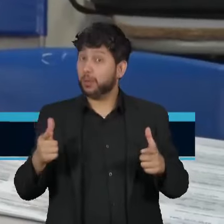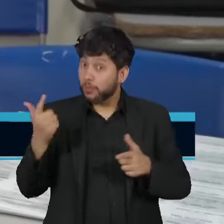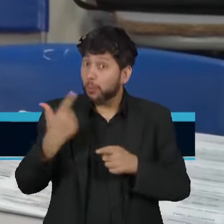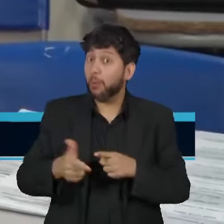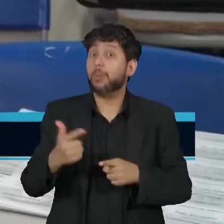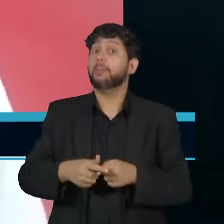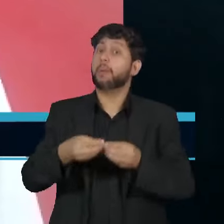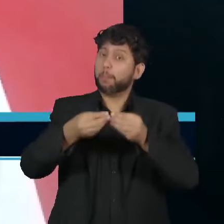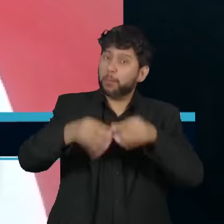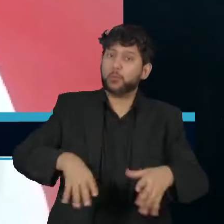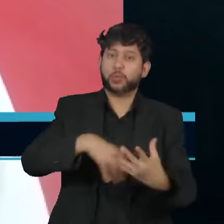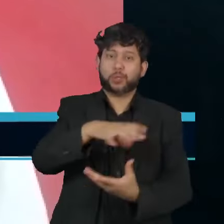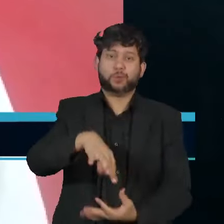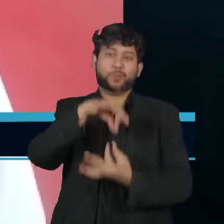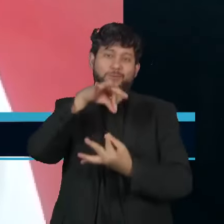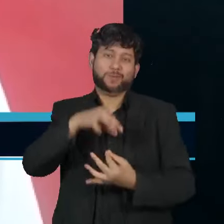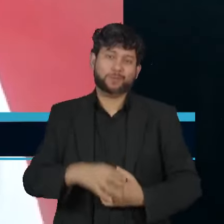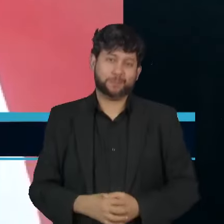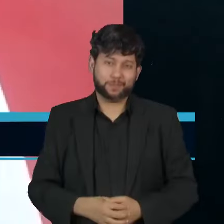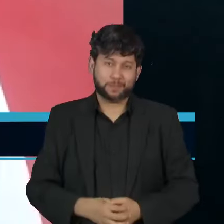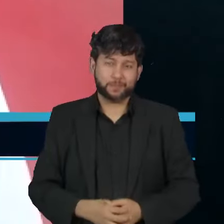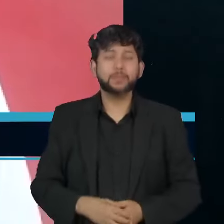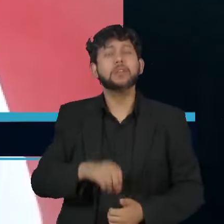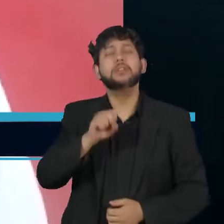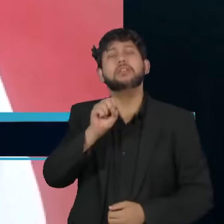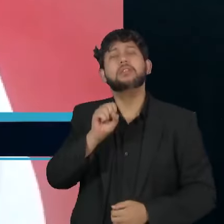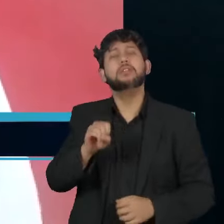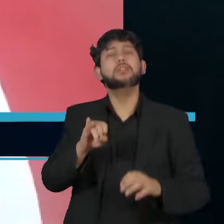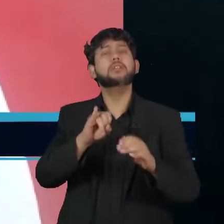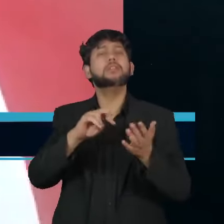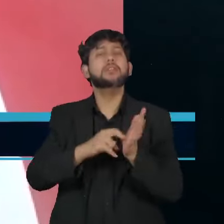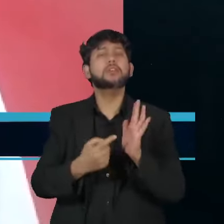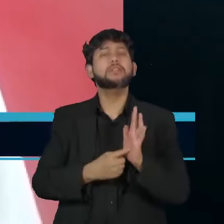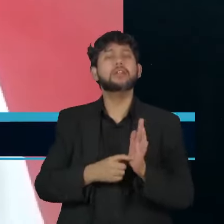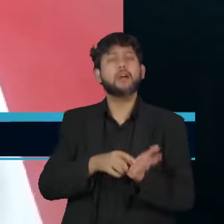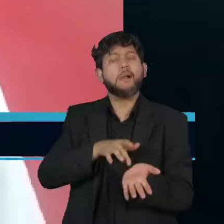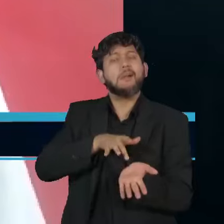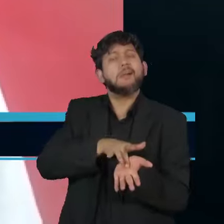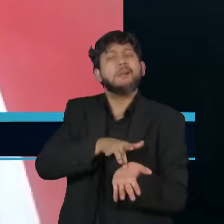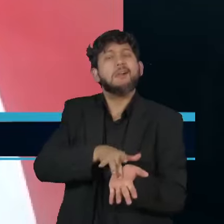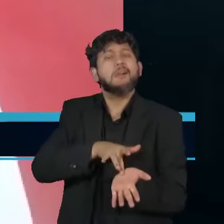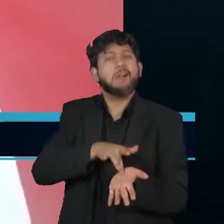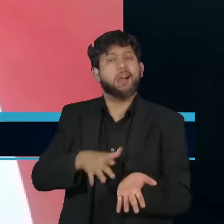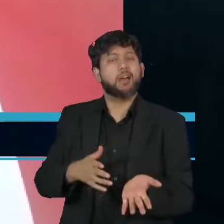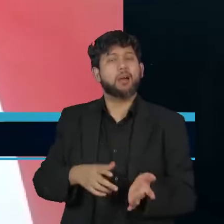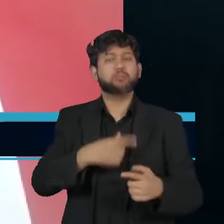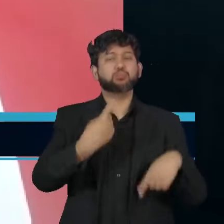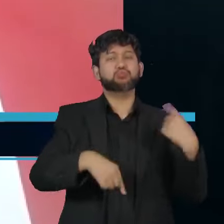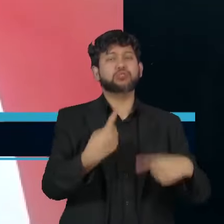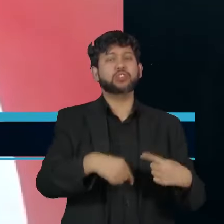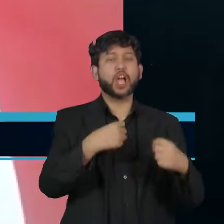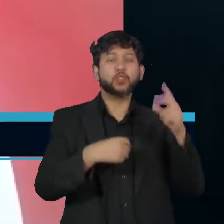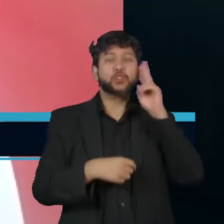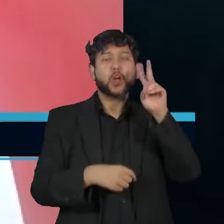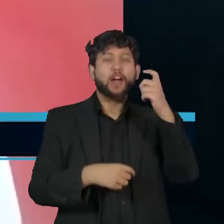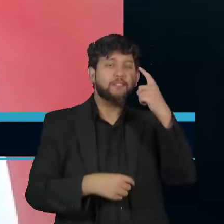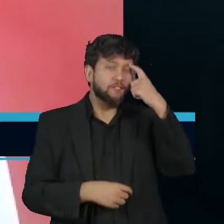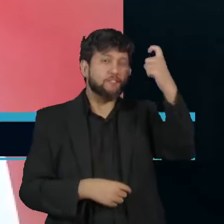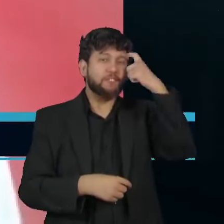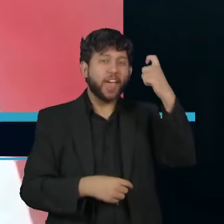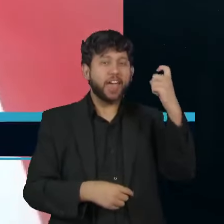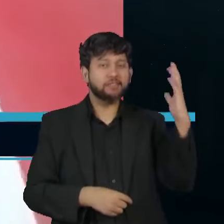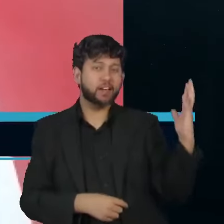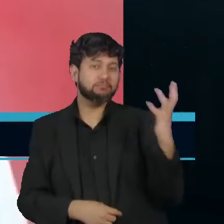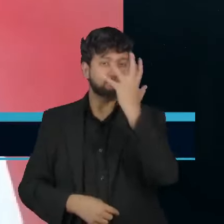à democracia quando se trata de uma dissimulação de narrativas políticas né uma dissimulação de